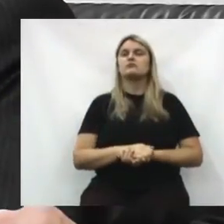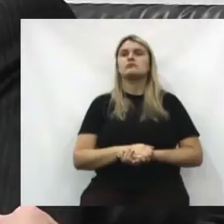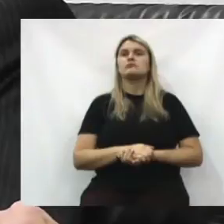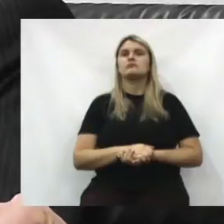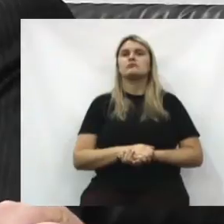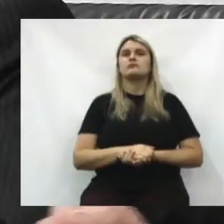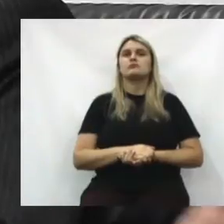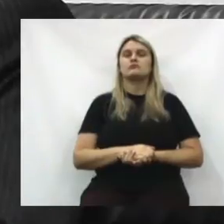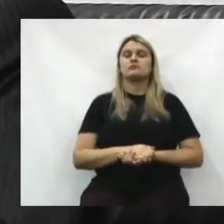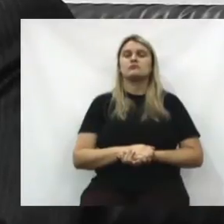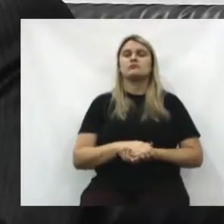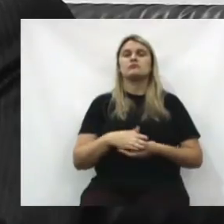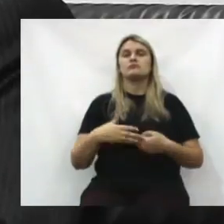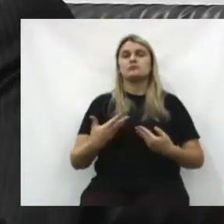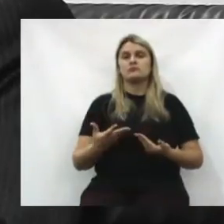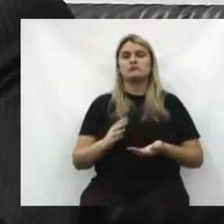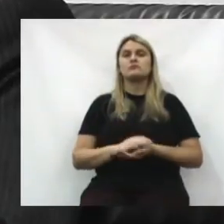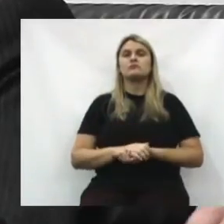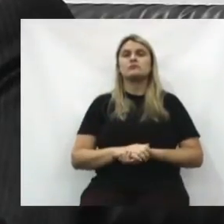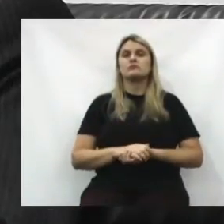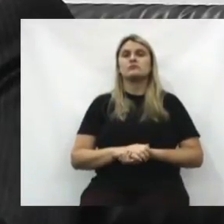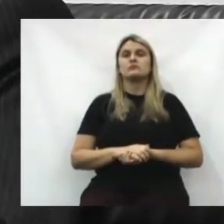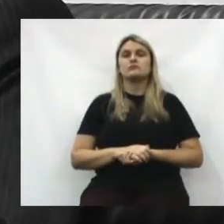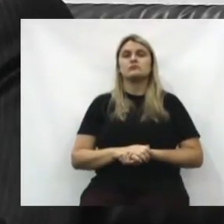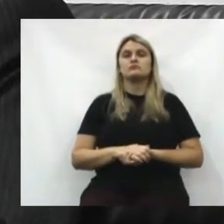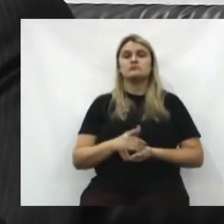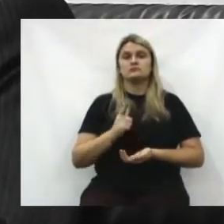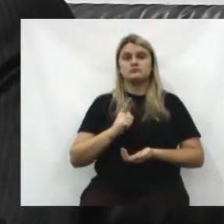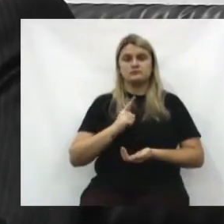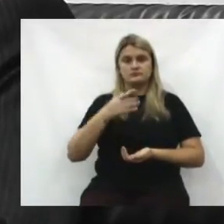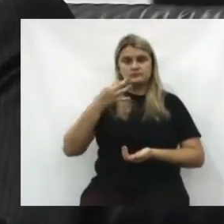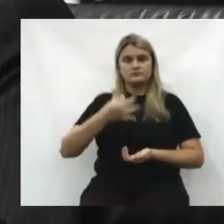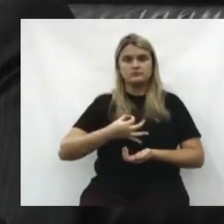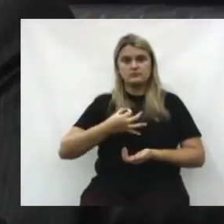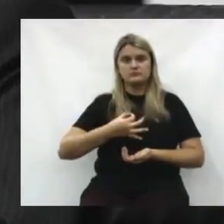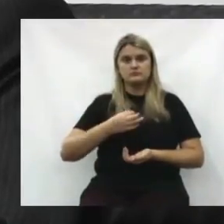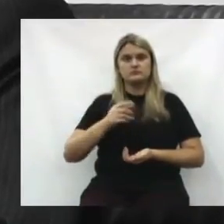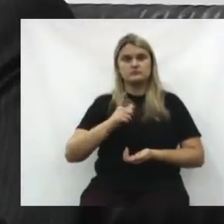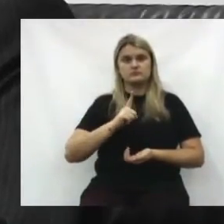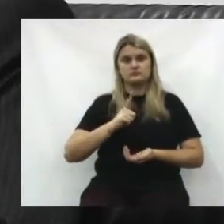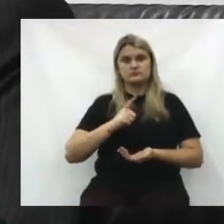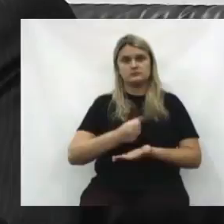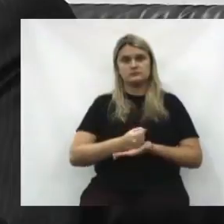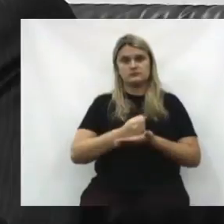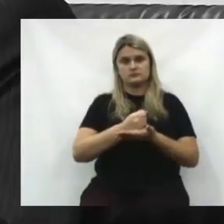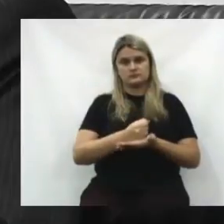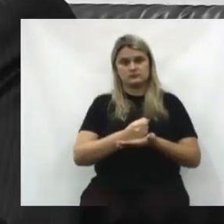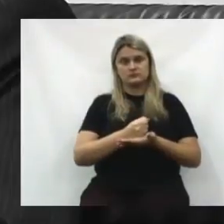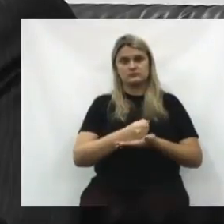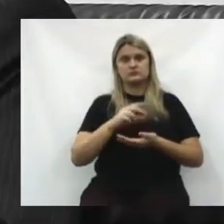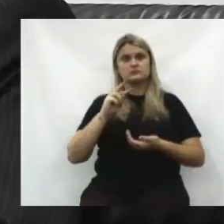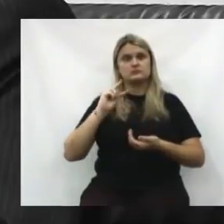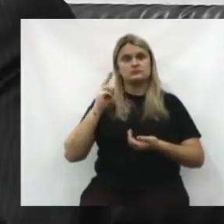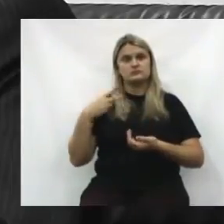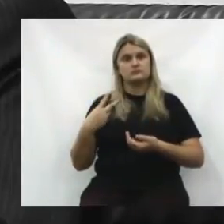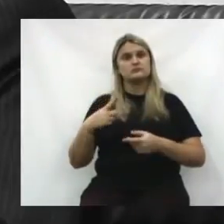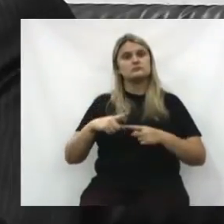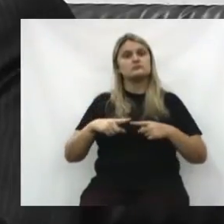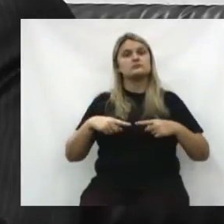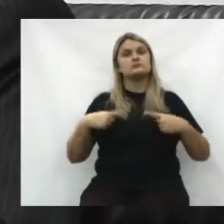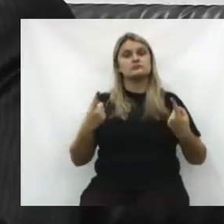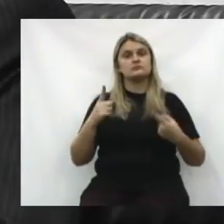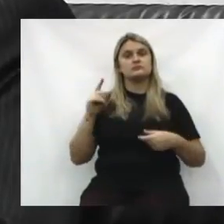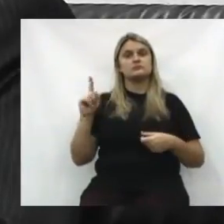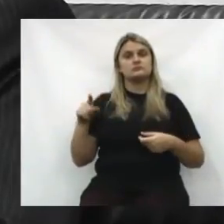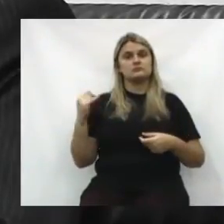mencionadas aí. Então, com certeza vai ter o apoio